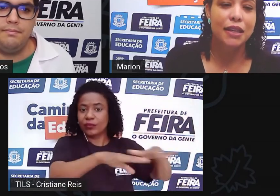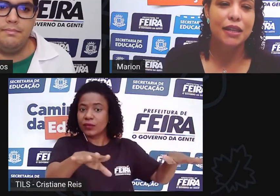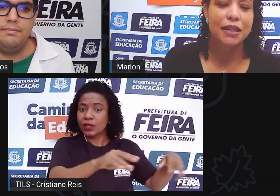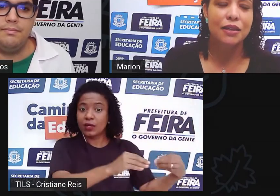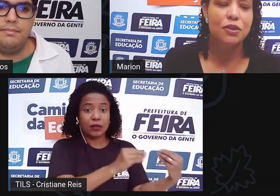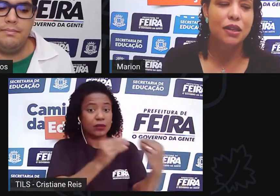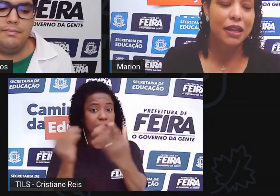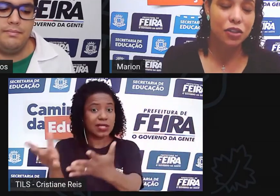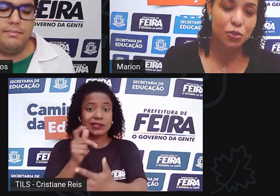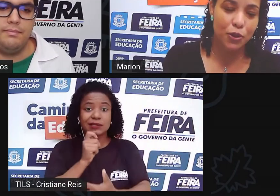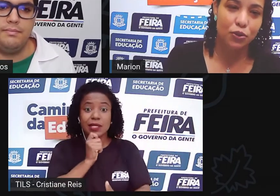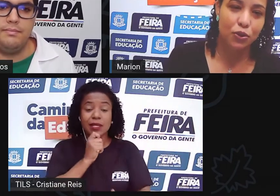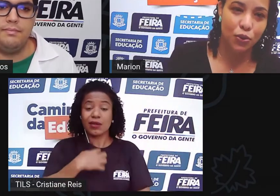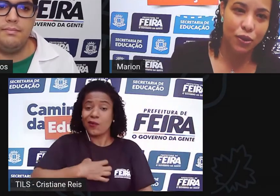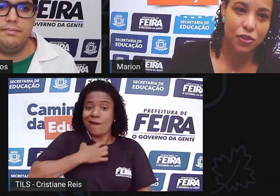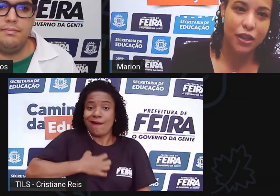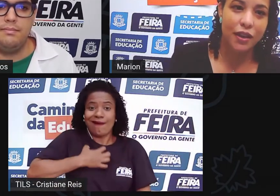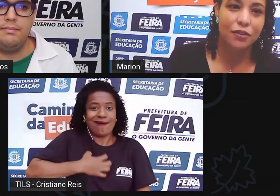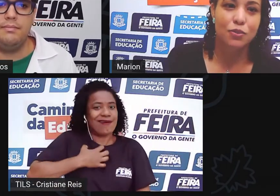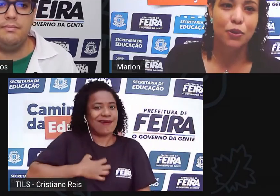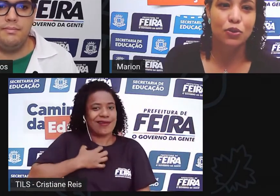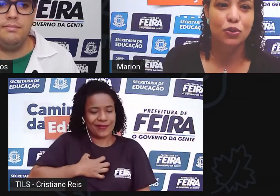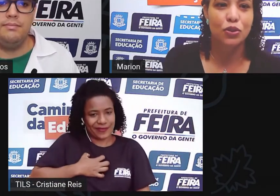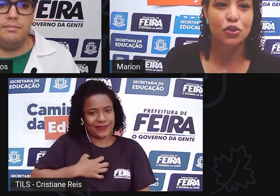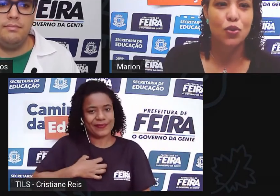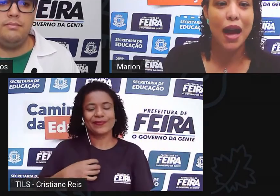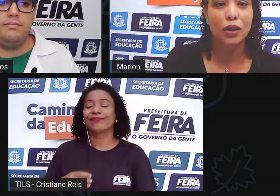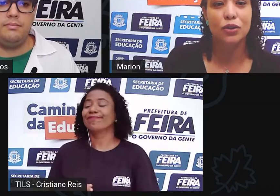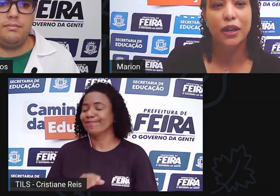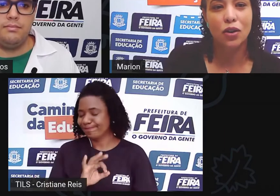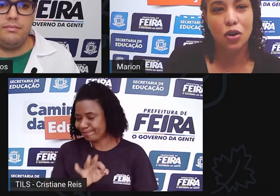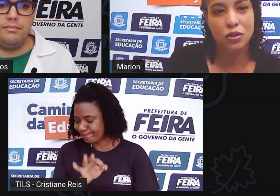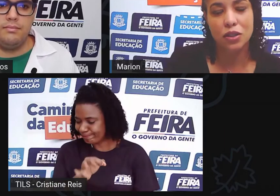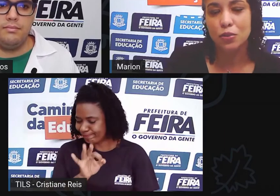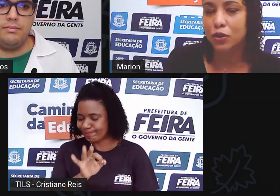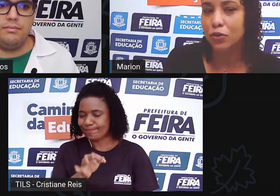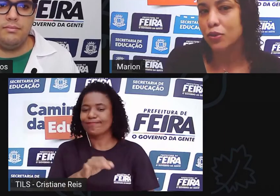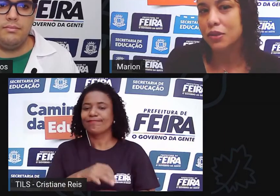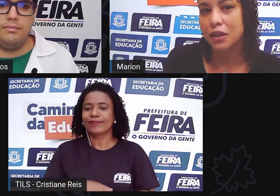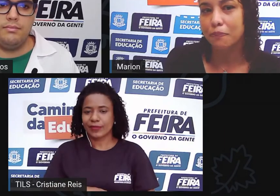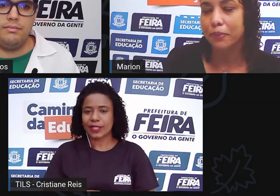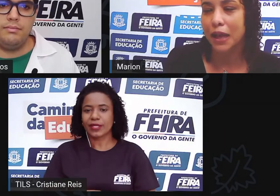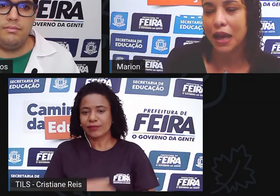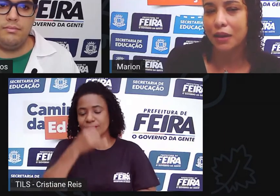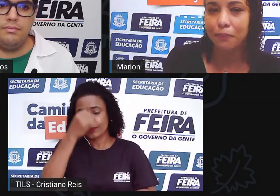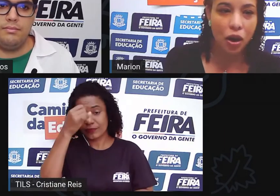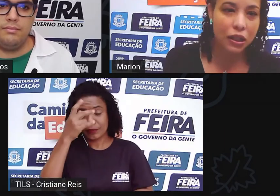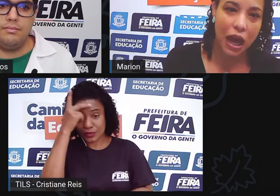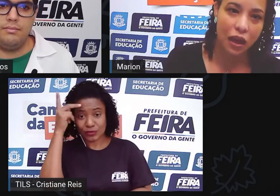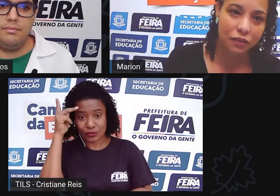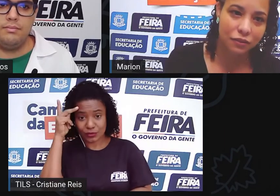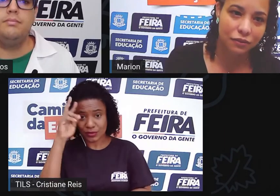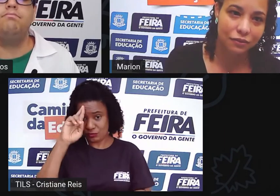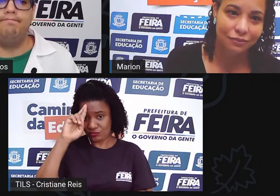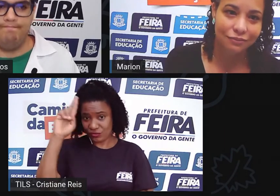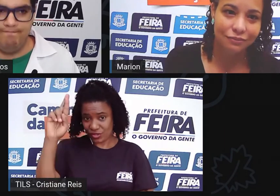Eu vou te dizer que os grandes produtores, né, os produtores do agronegócio, eles produzem para